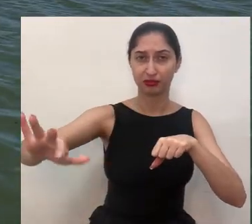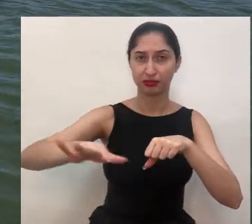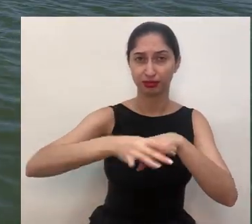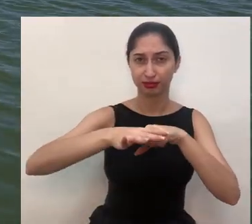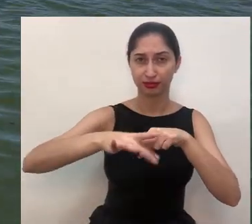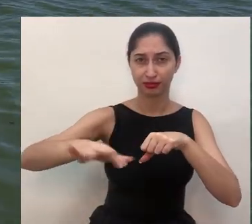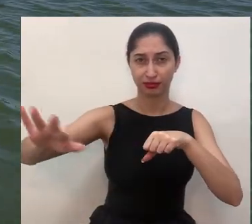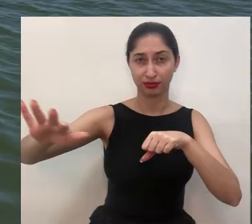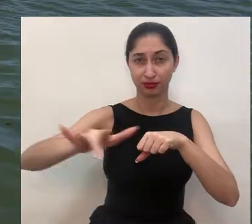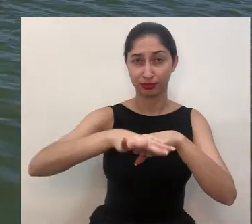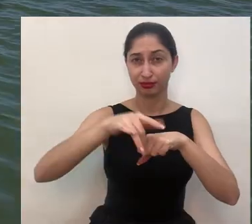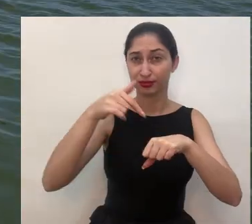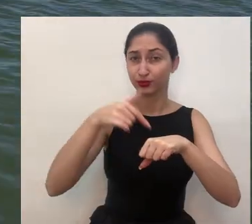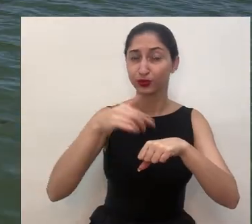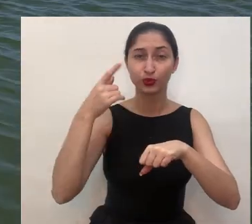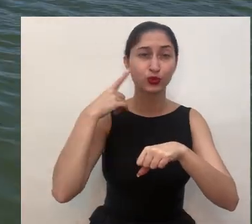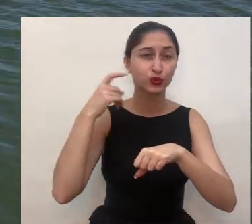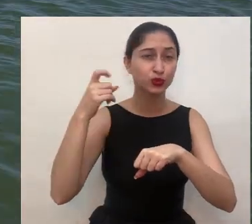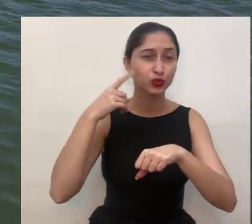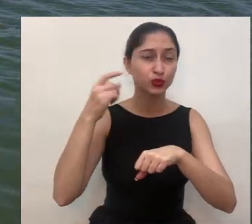marcante, esse som muito agradável,